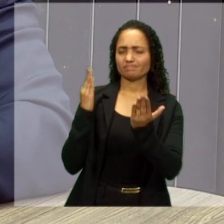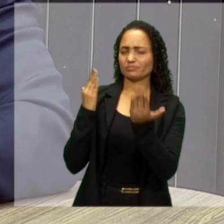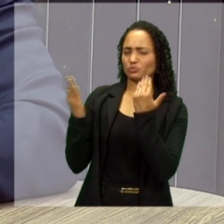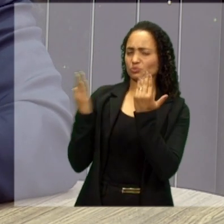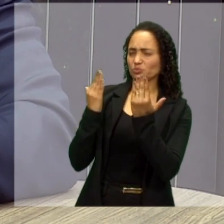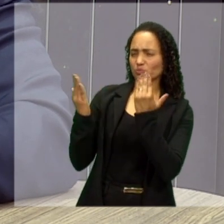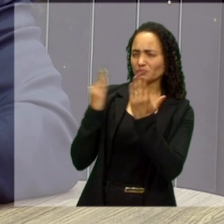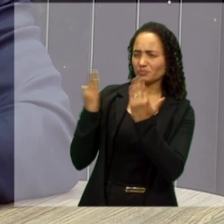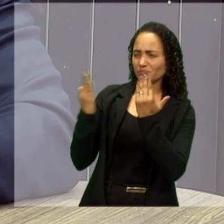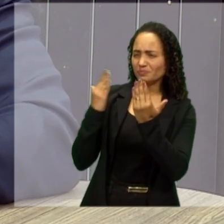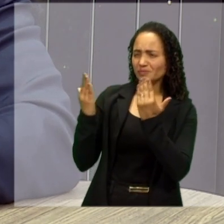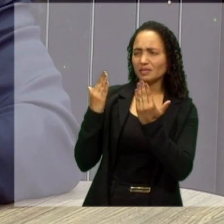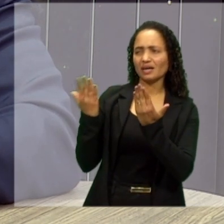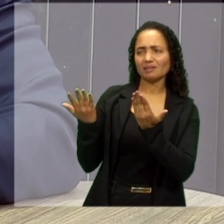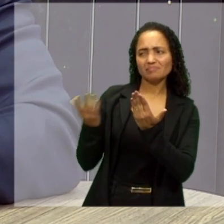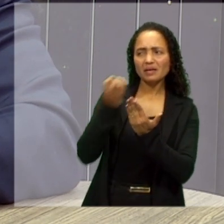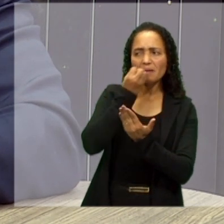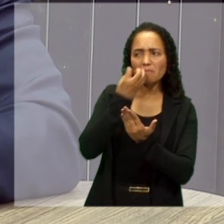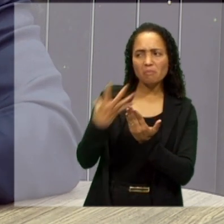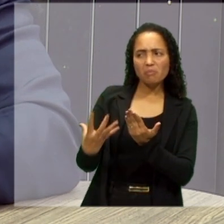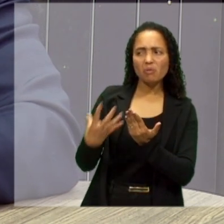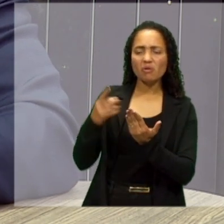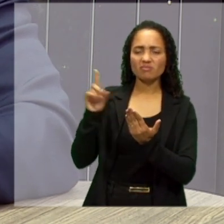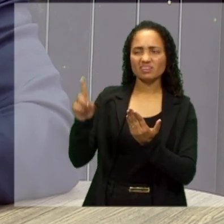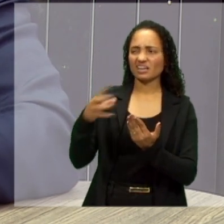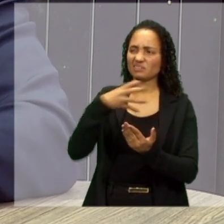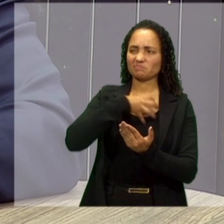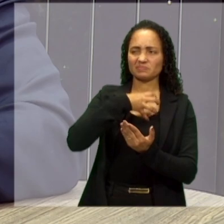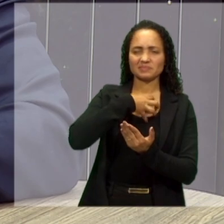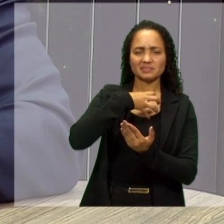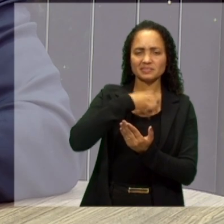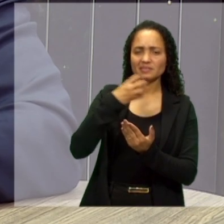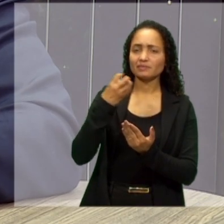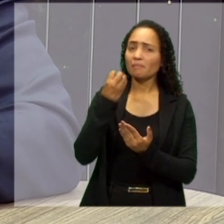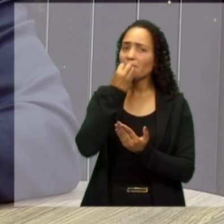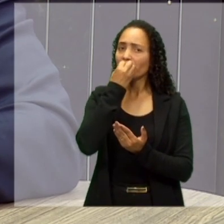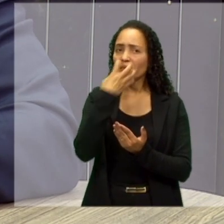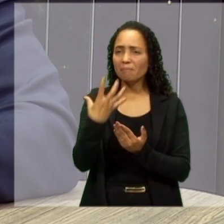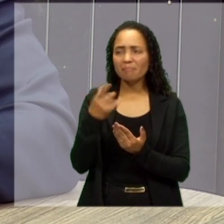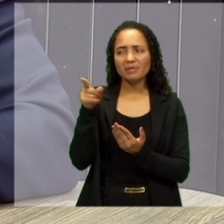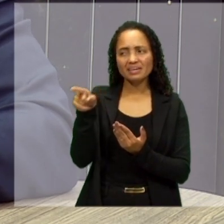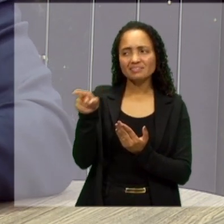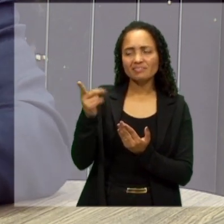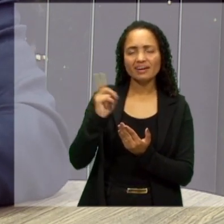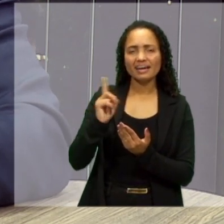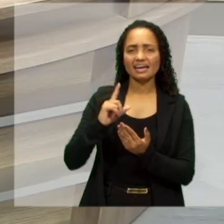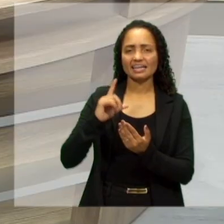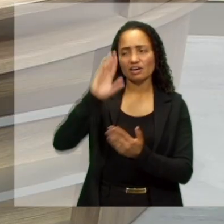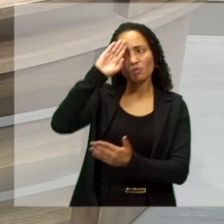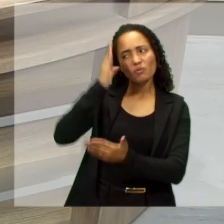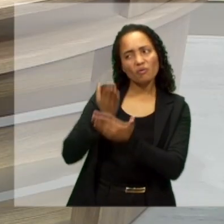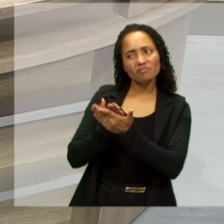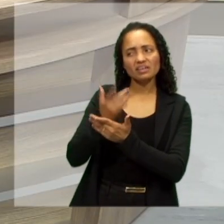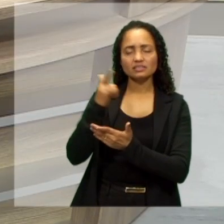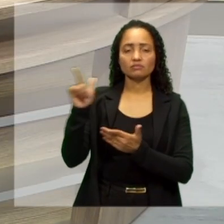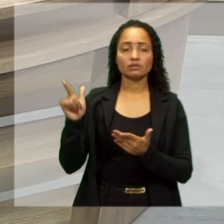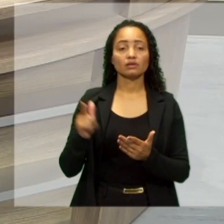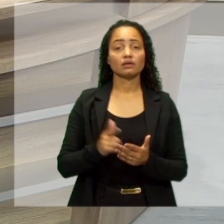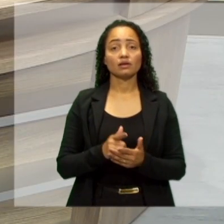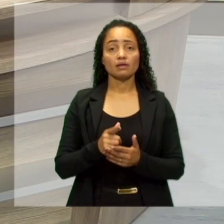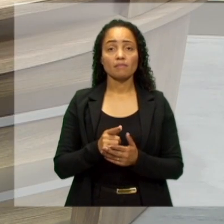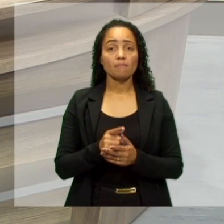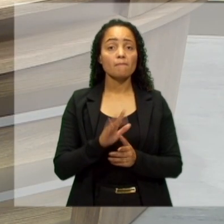ou seja, ele pode alegar que não se sente, não tem uma relação de confiança. Mas aí, de qualquer forma, ele vai ser